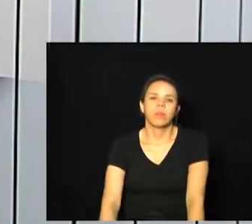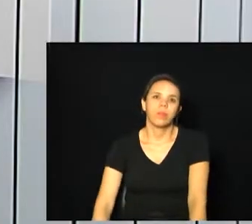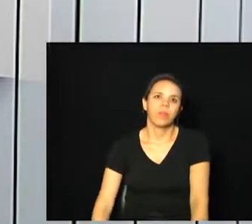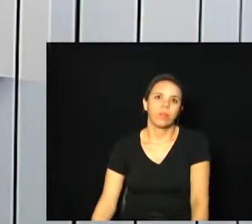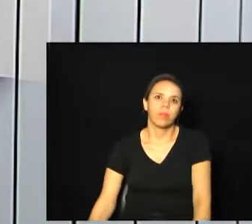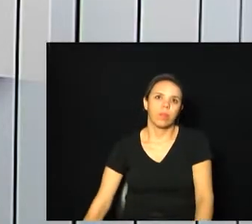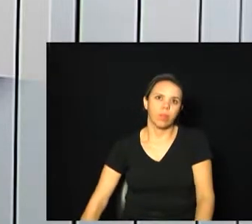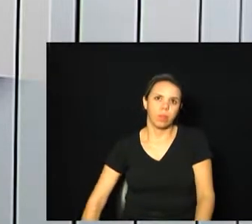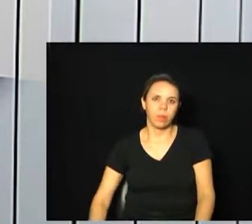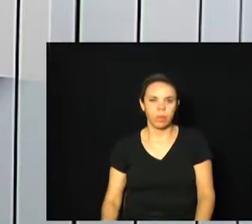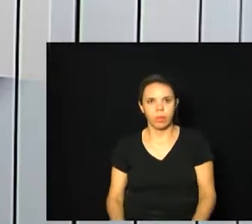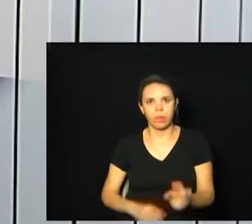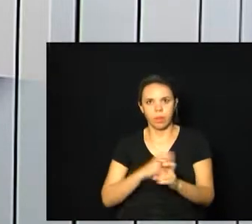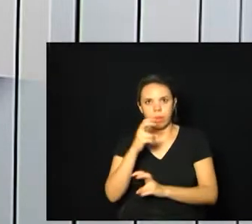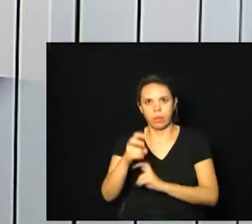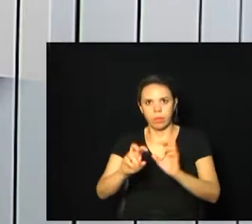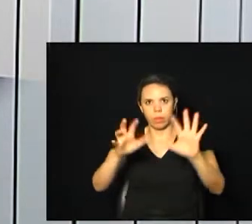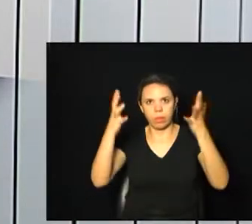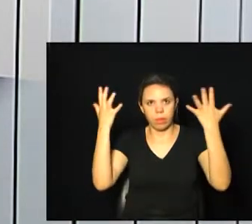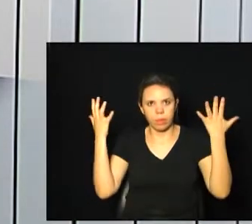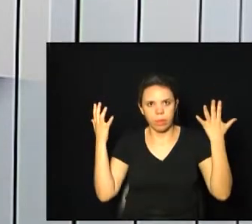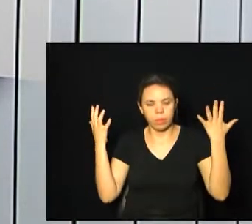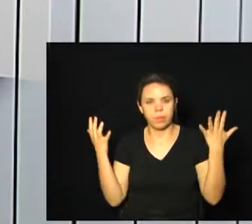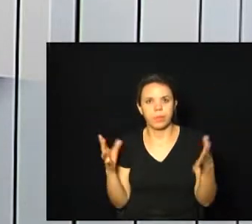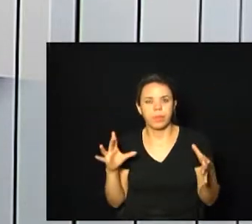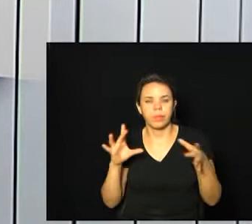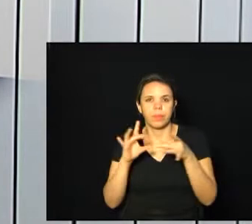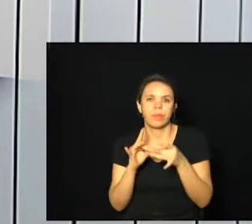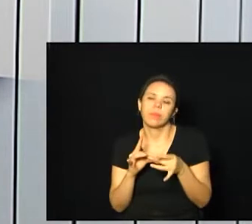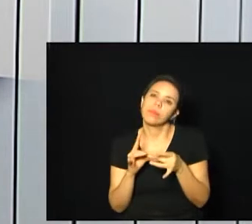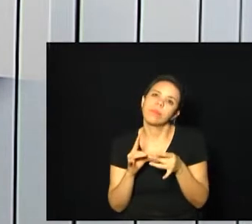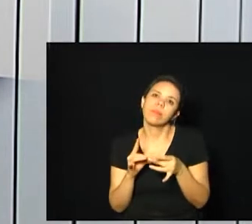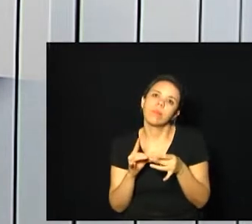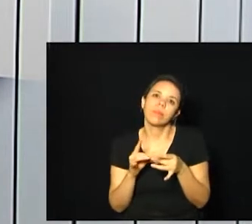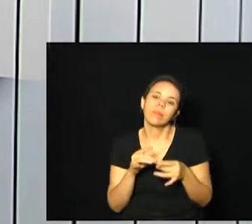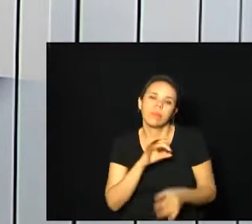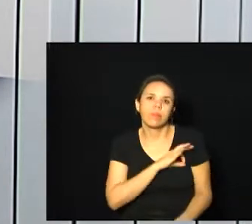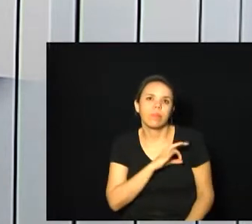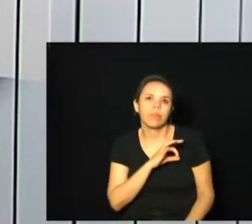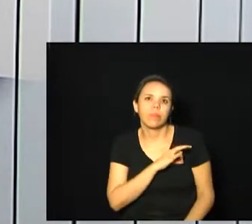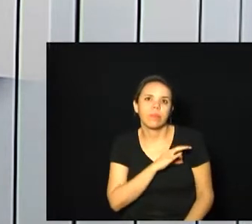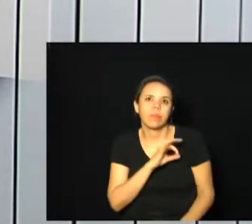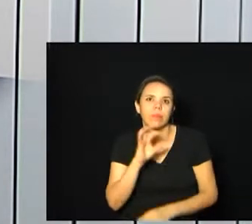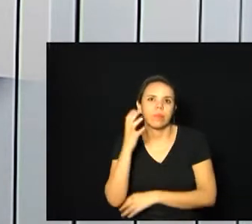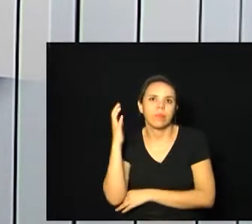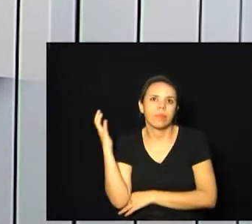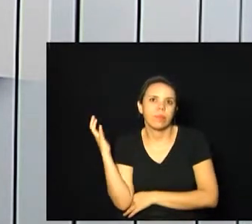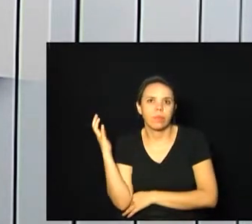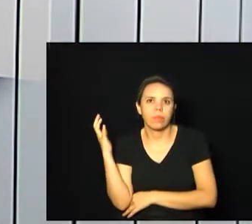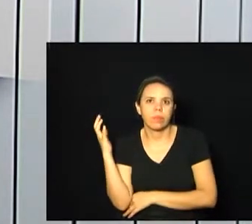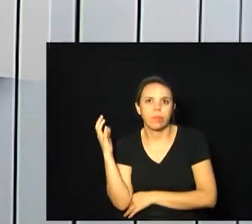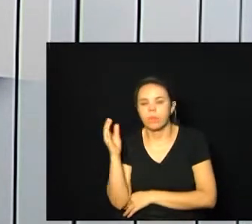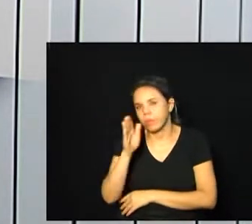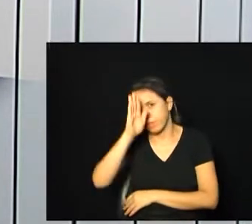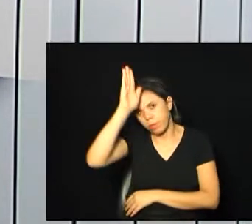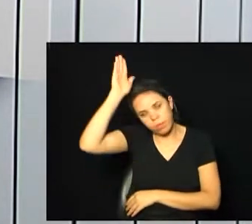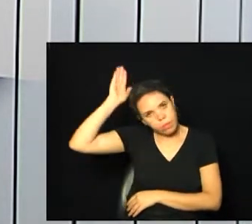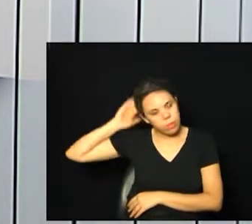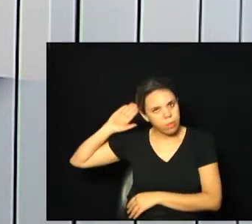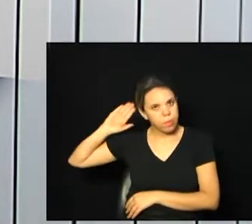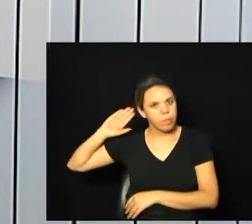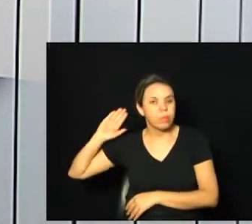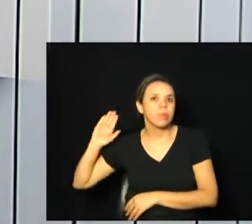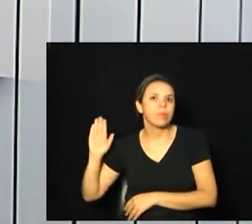Olha só, e o Bosque do Jequitibás, em parceria com a Polícia Militar Ambiental e o Corpo de Bombeiros,